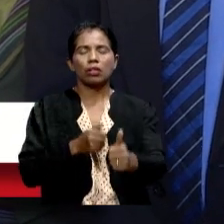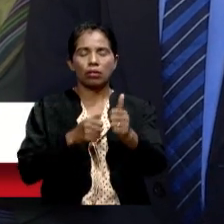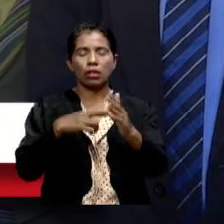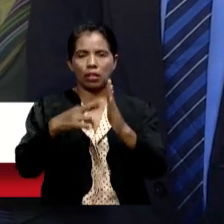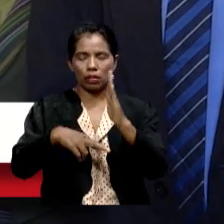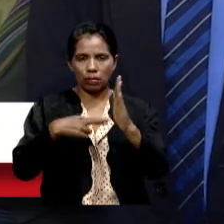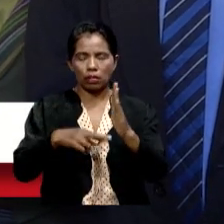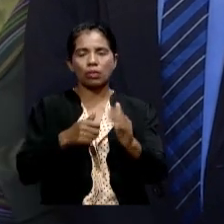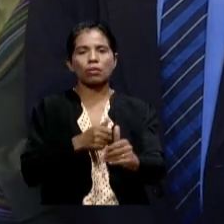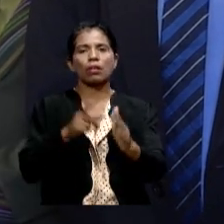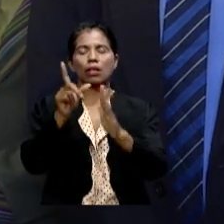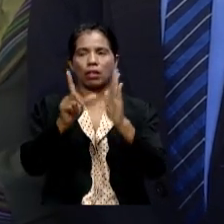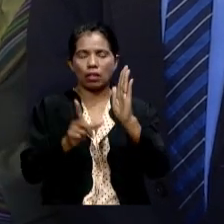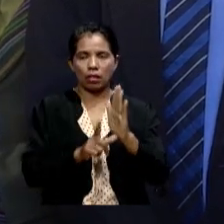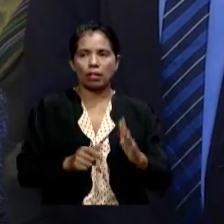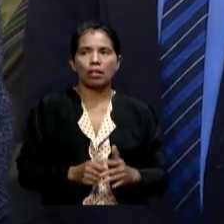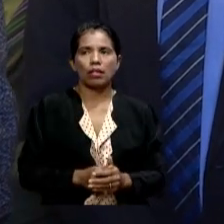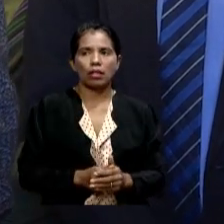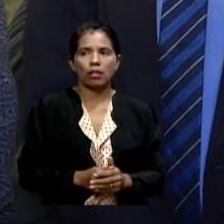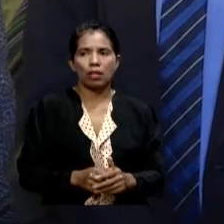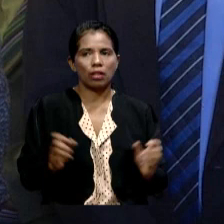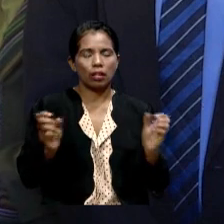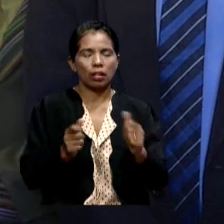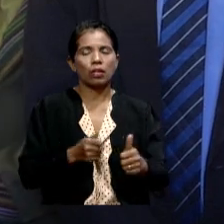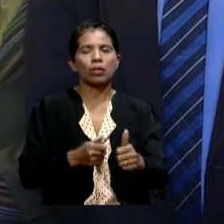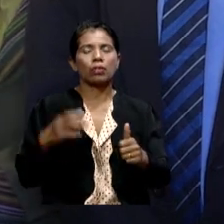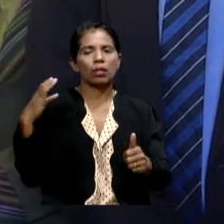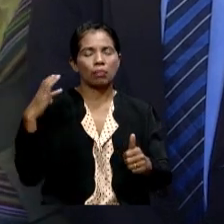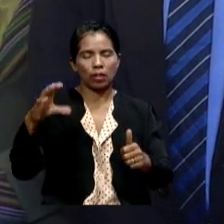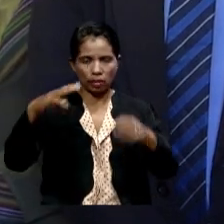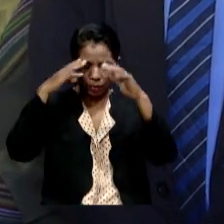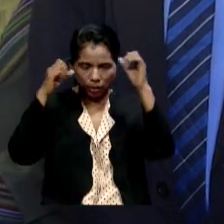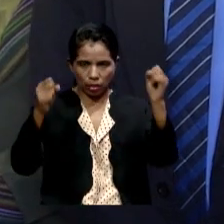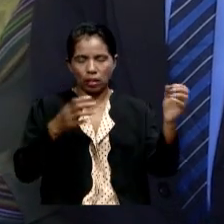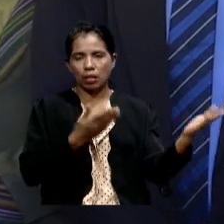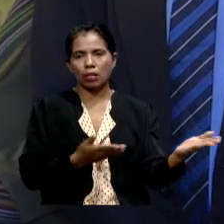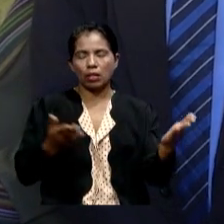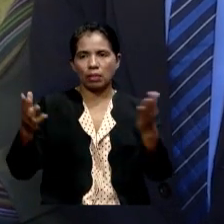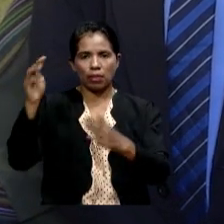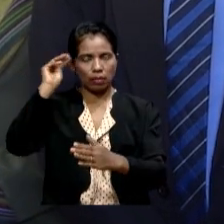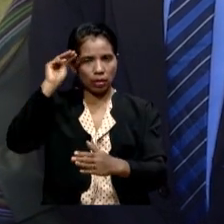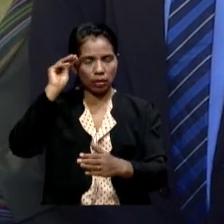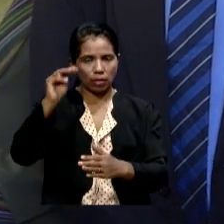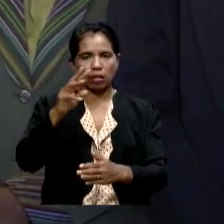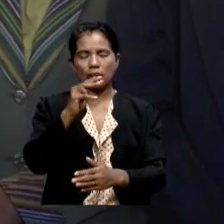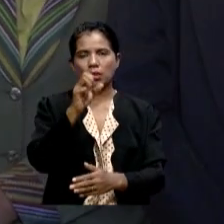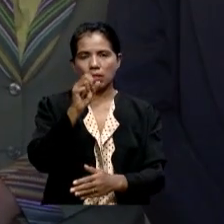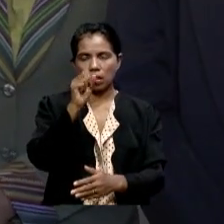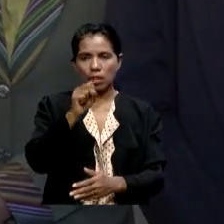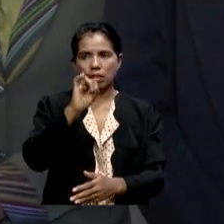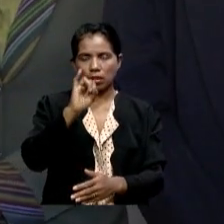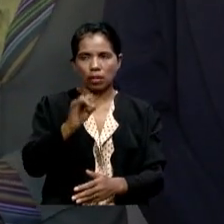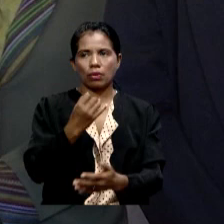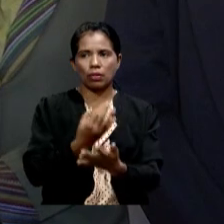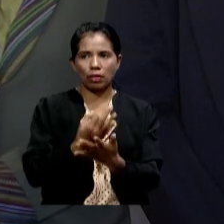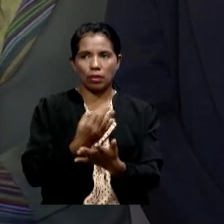tuir lei, buat balon nebe la os competência presidente ni haruka ba ministério solidariedade. Orçamento,